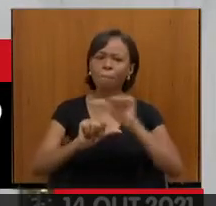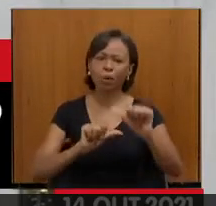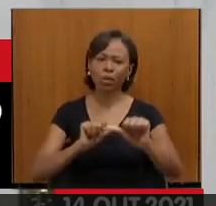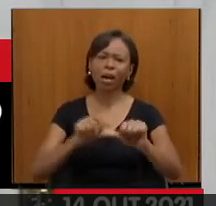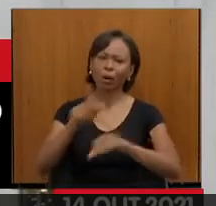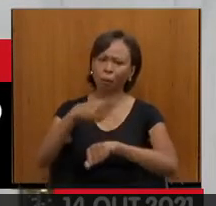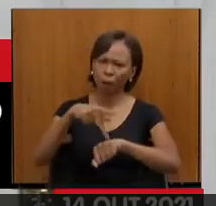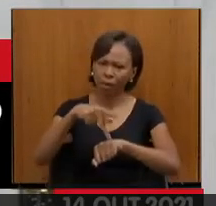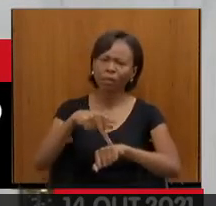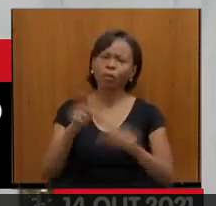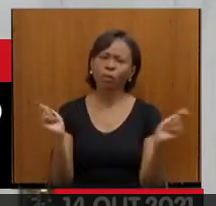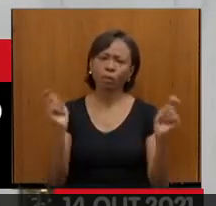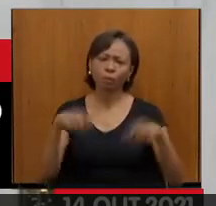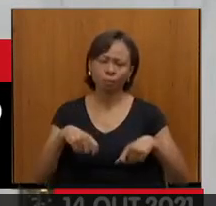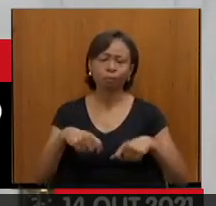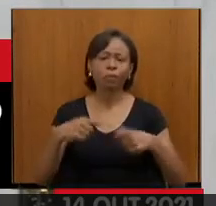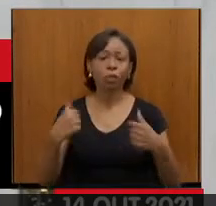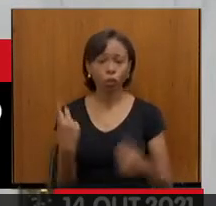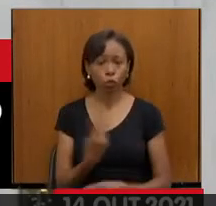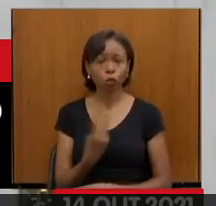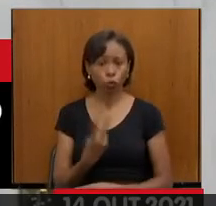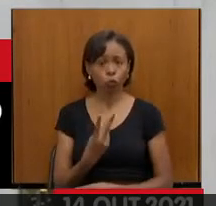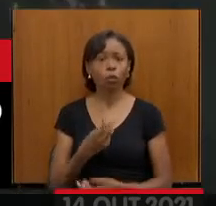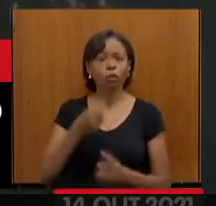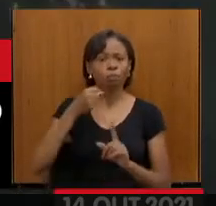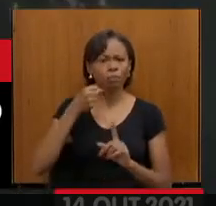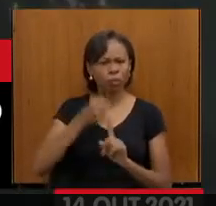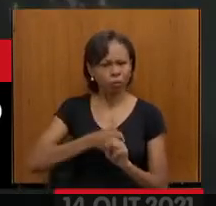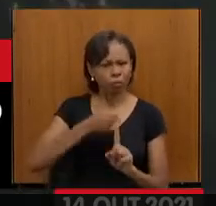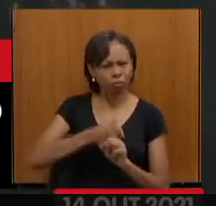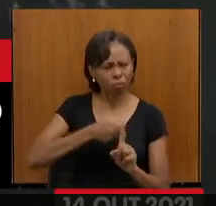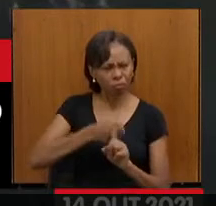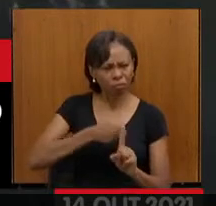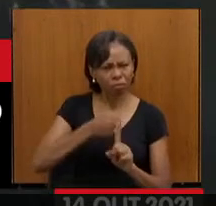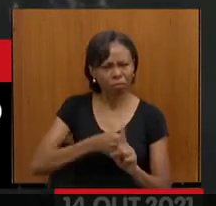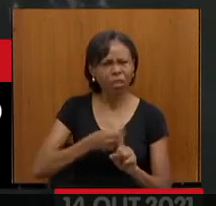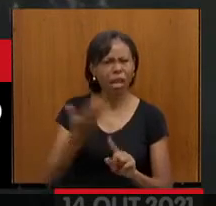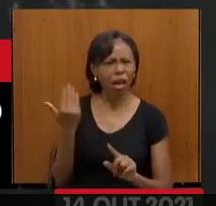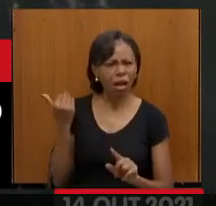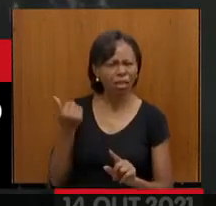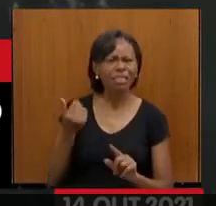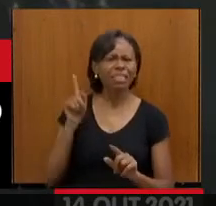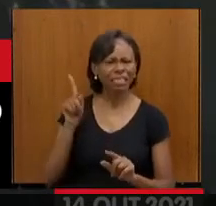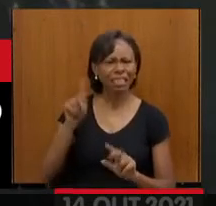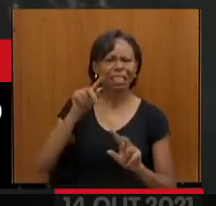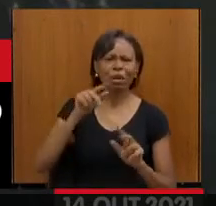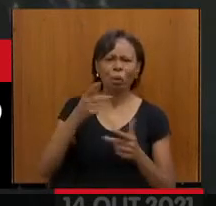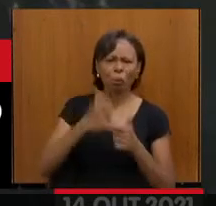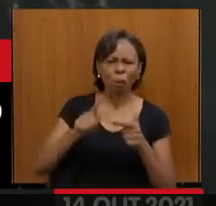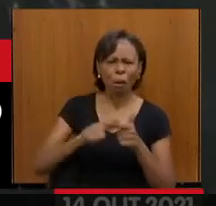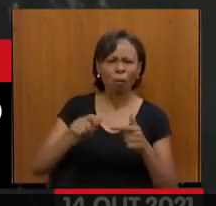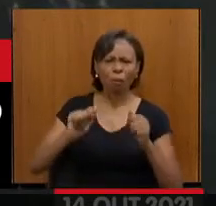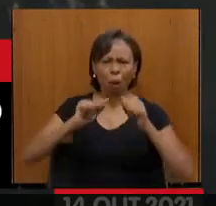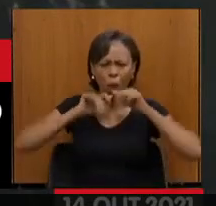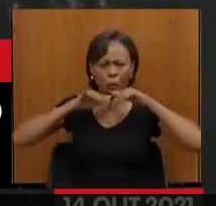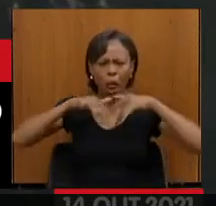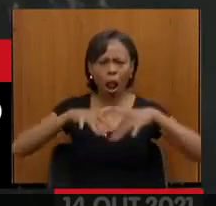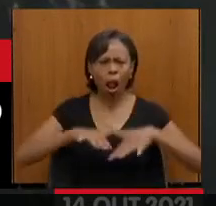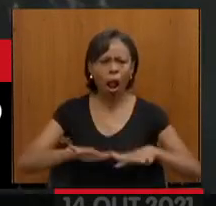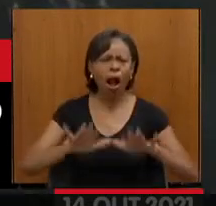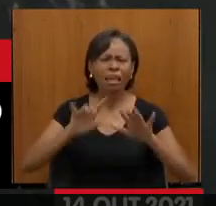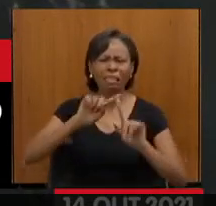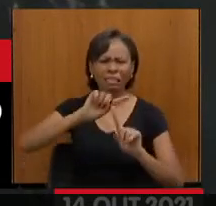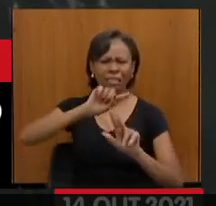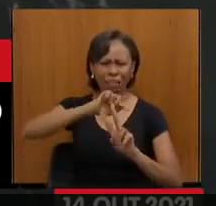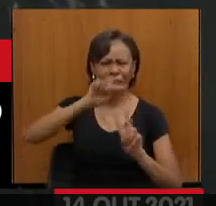Foi assim quando estivemos juntos na luta pelo projeto Mar de Lama Nunca Mais. E será assim nessa luta que